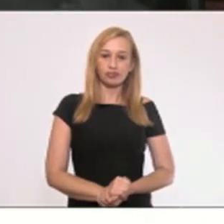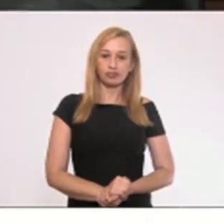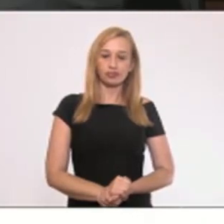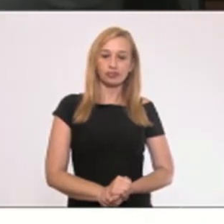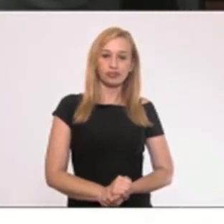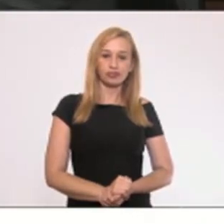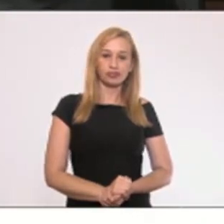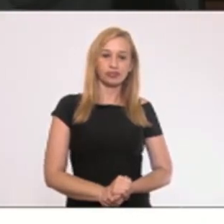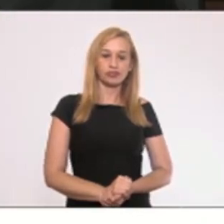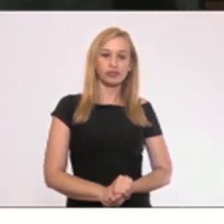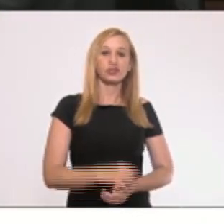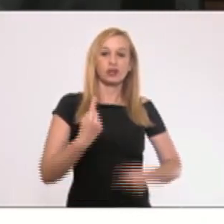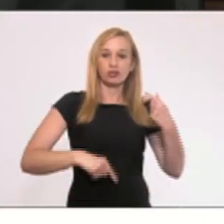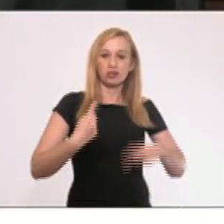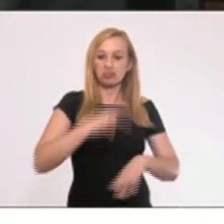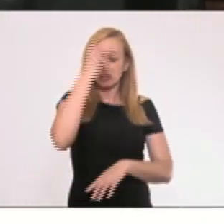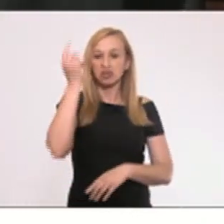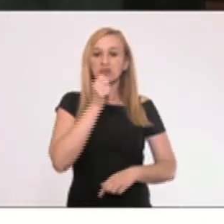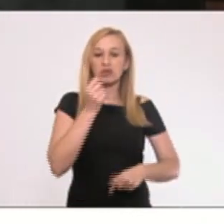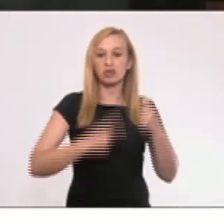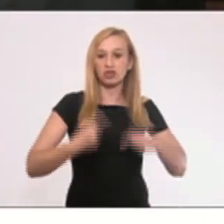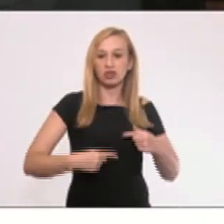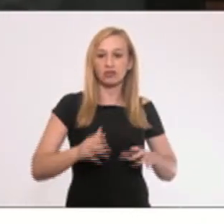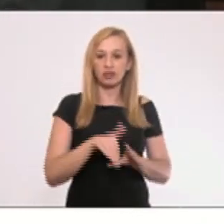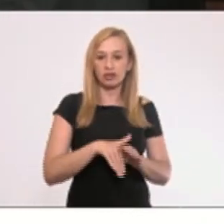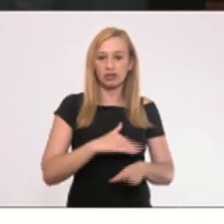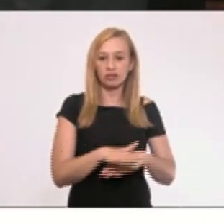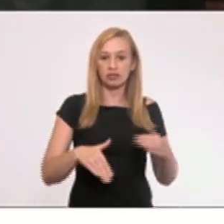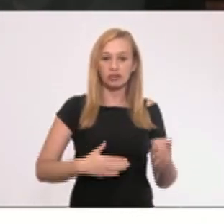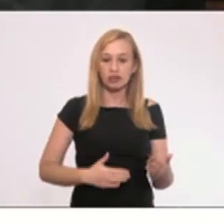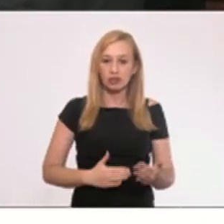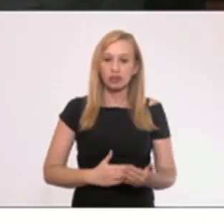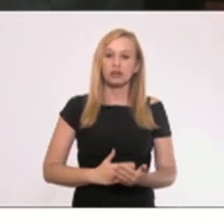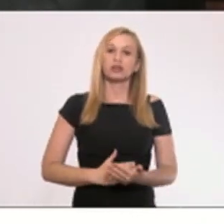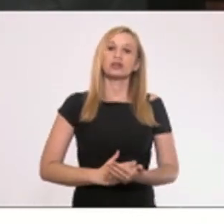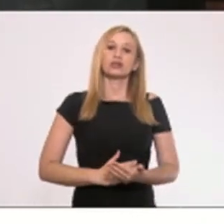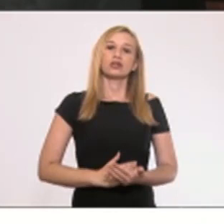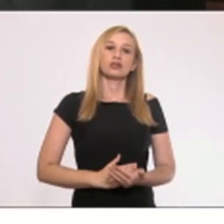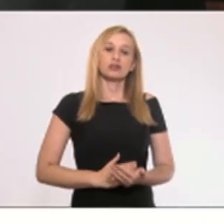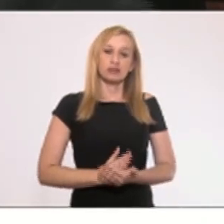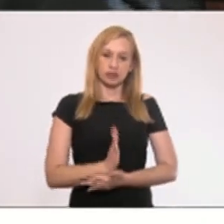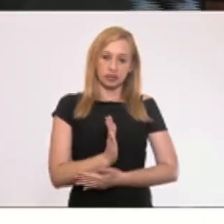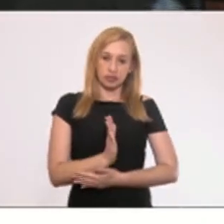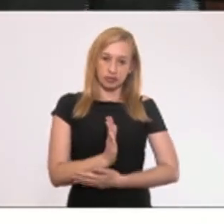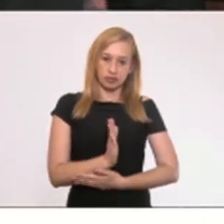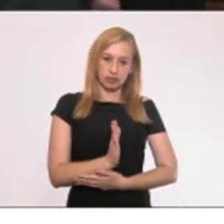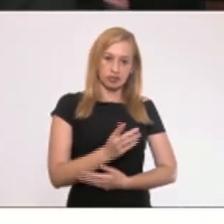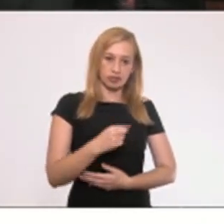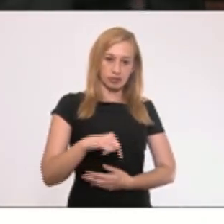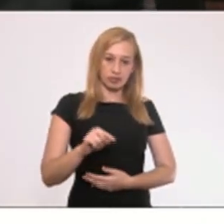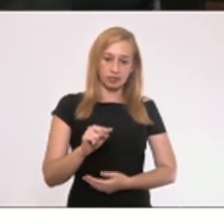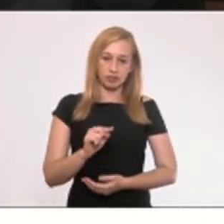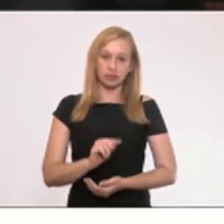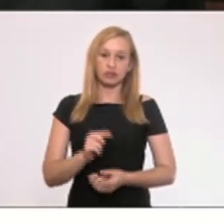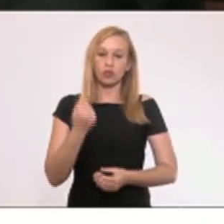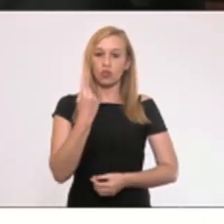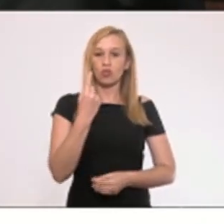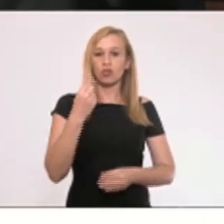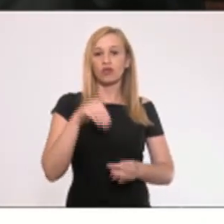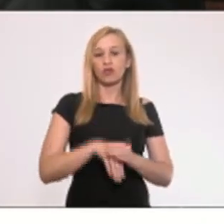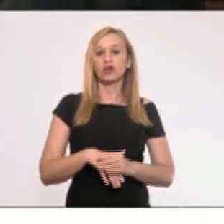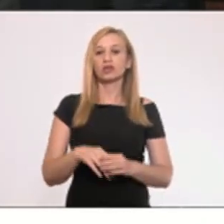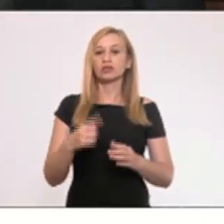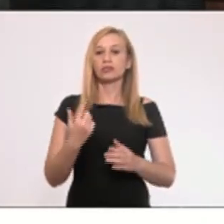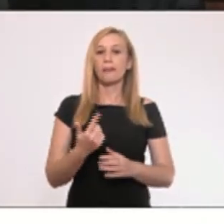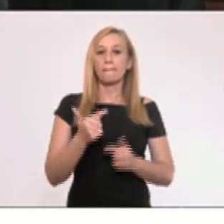Com os pareceres emitidos em discussão, não havendo que queira discutir, será da discussão em votação. Senhores que aprovam a resolução, aprovado com voto de abstenção do deputado